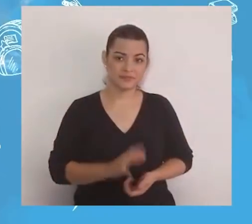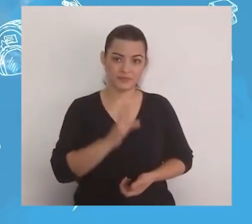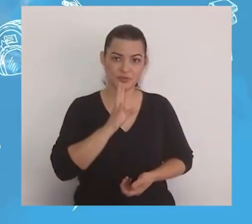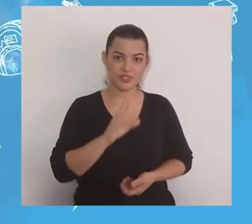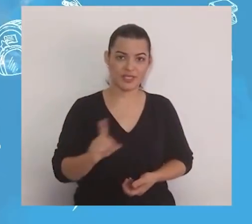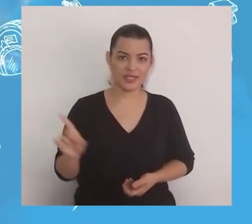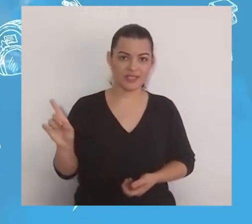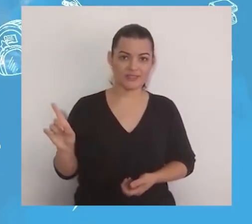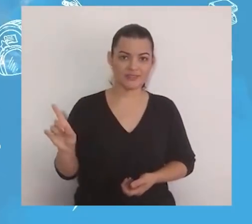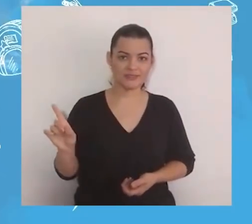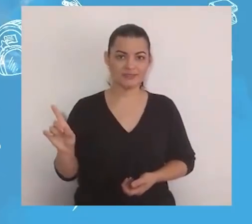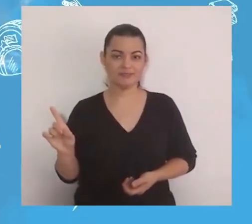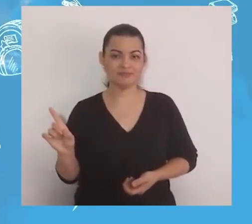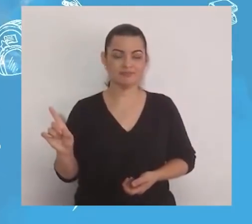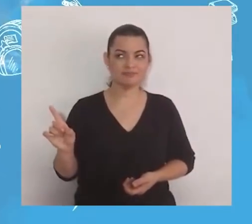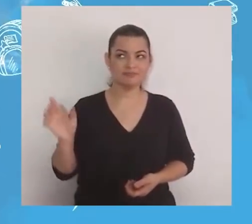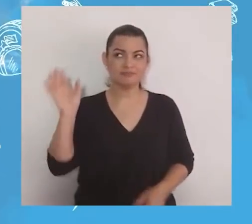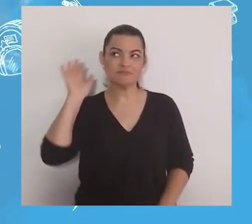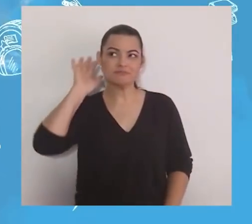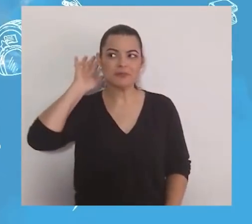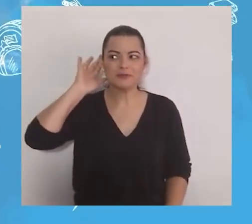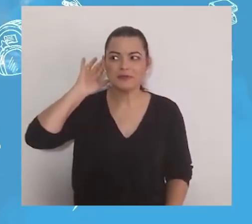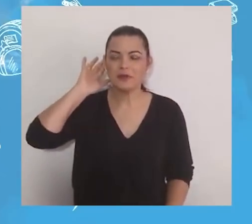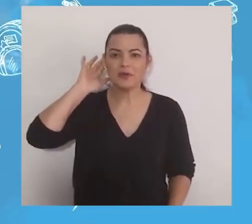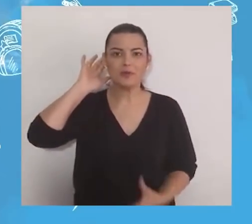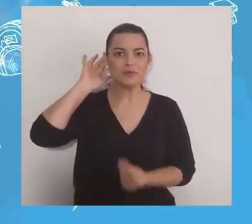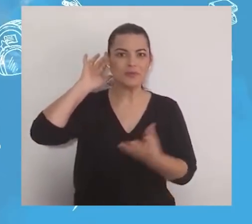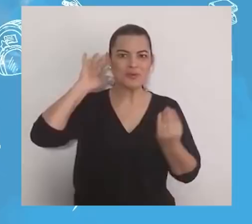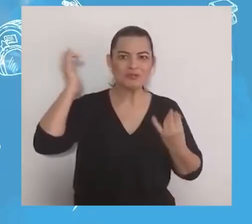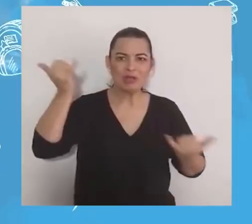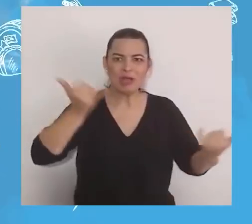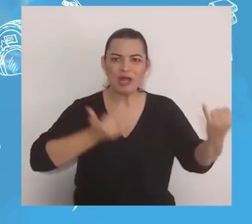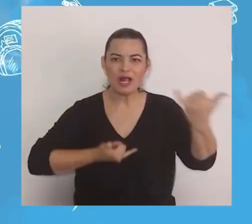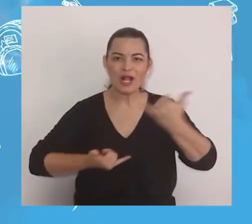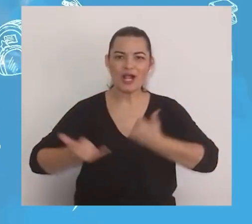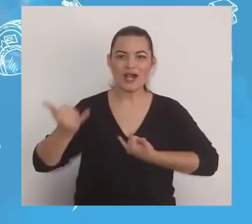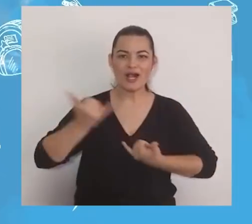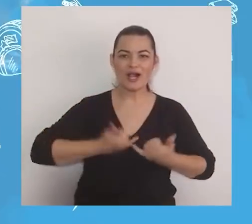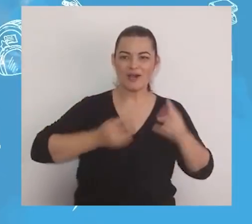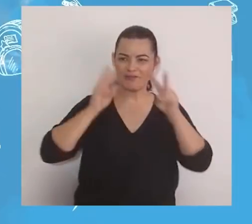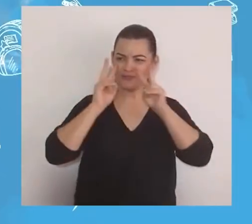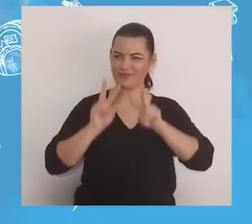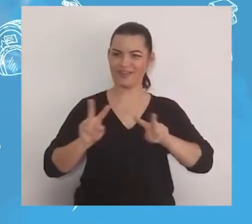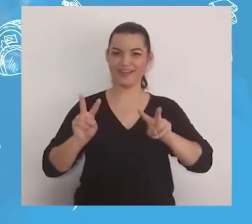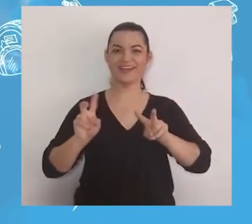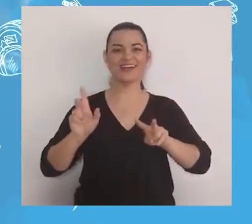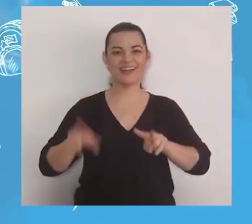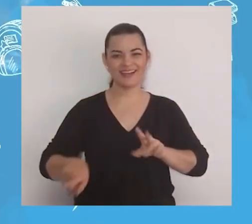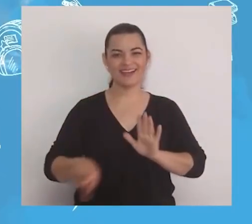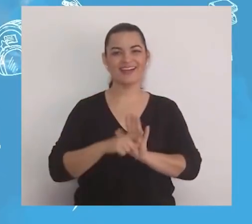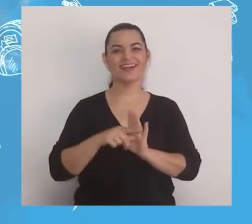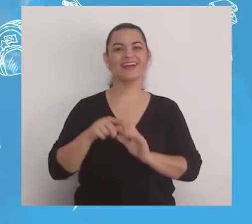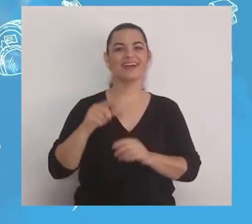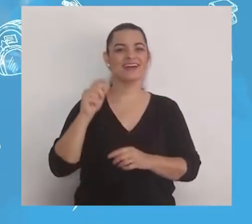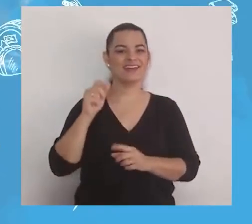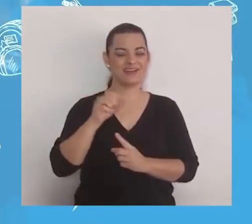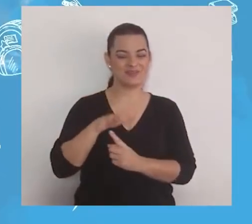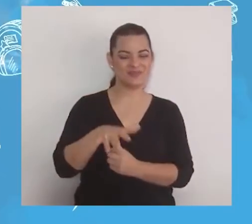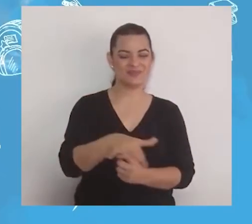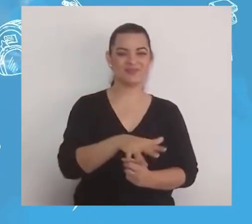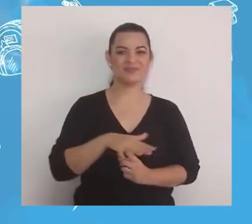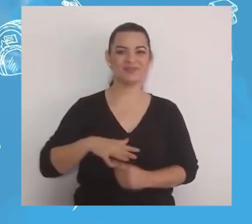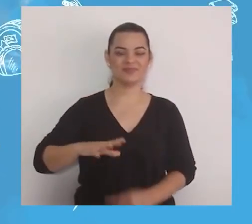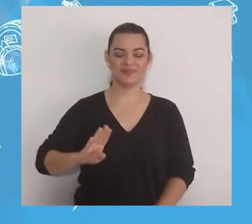vocês reconhecem e conseguem imaginar por que são considerados patrimônios. Vamos